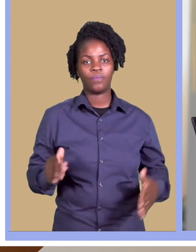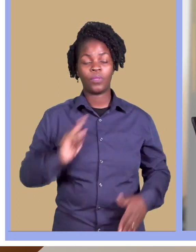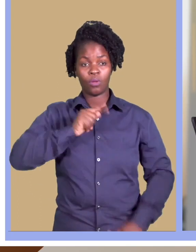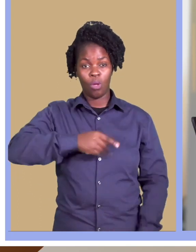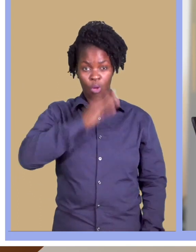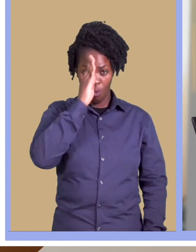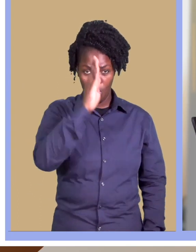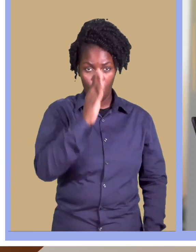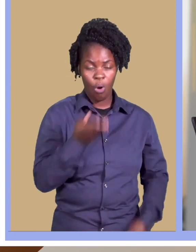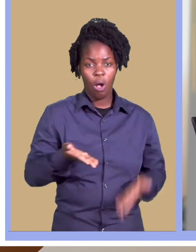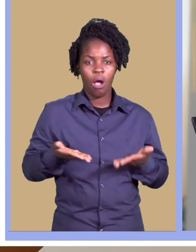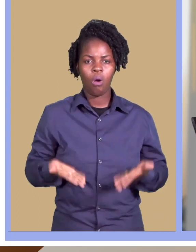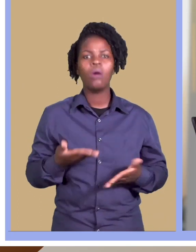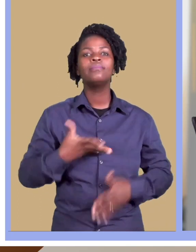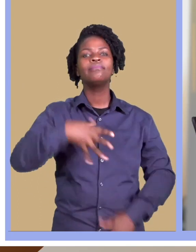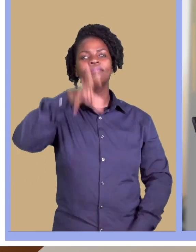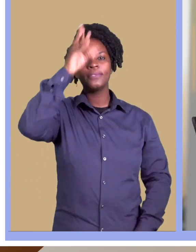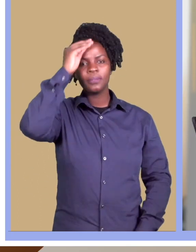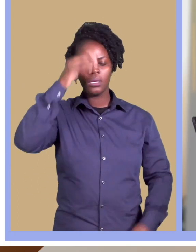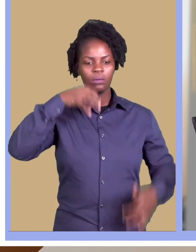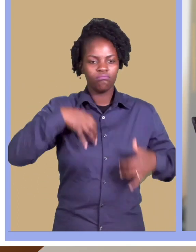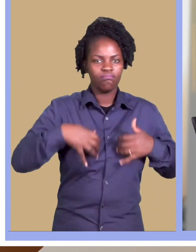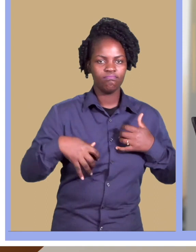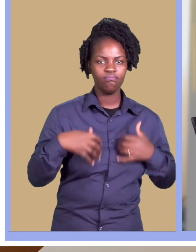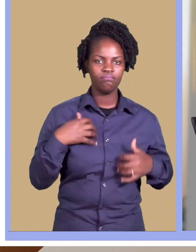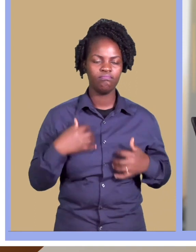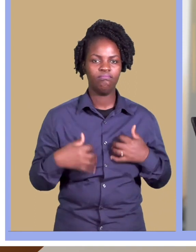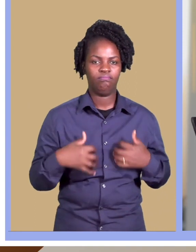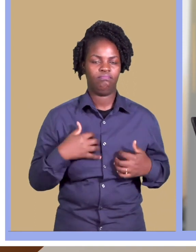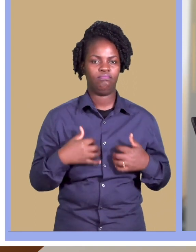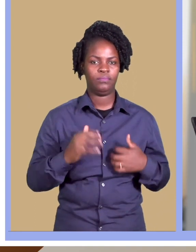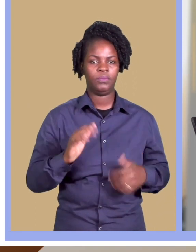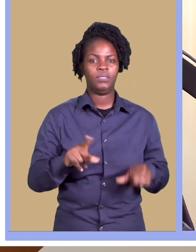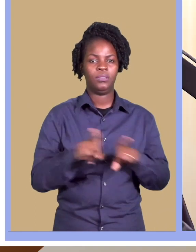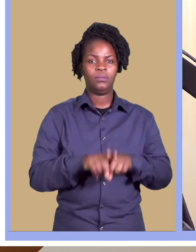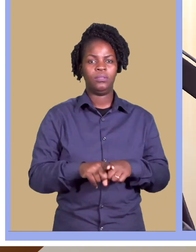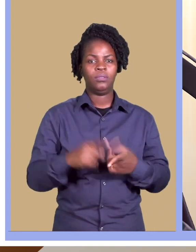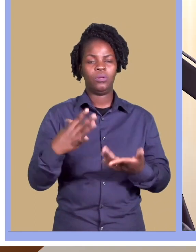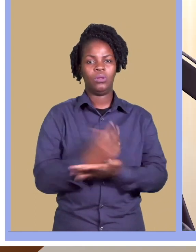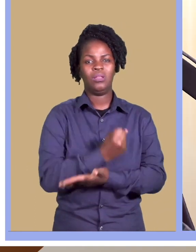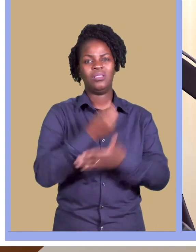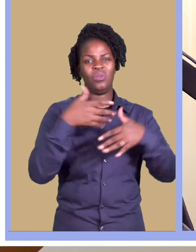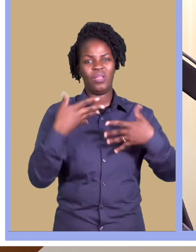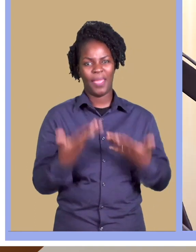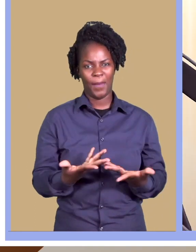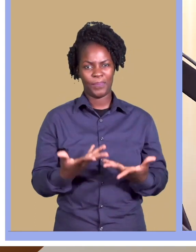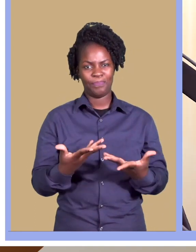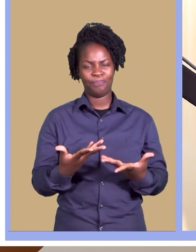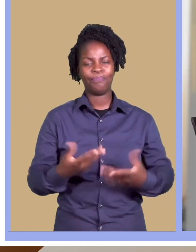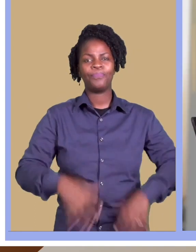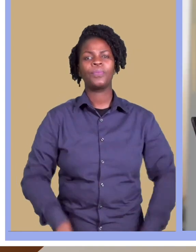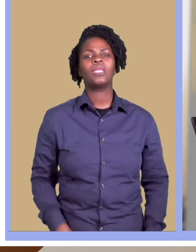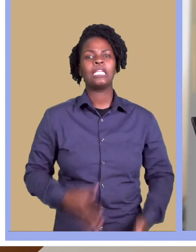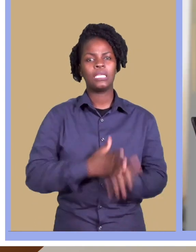isso: perceber as necessidades e tentar encontrar, com os recursos disponíveis, né, formas de